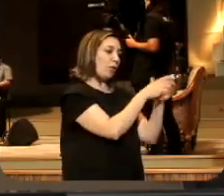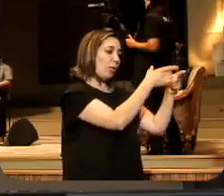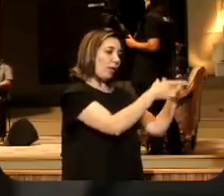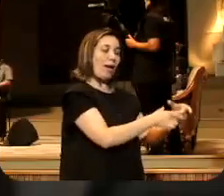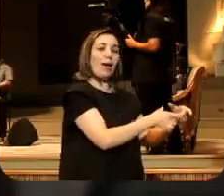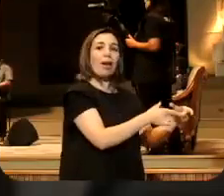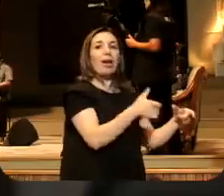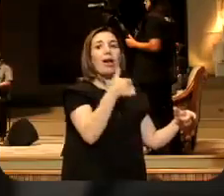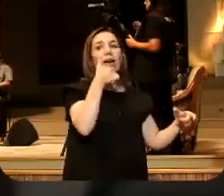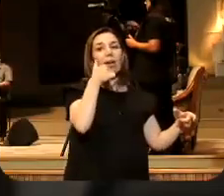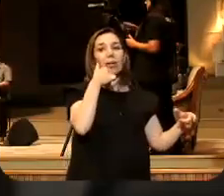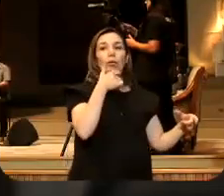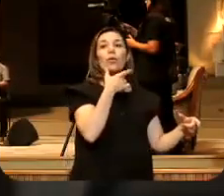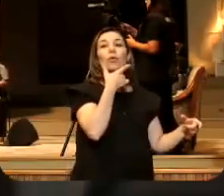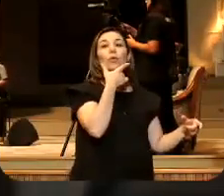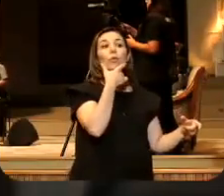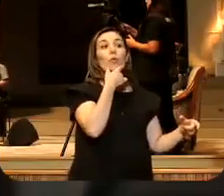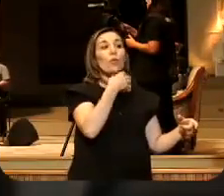parou.